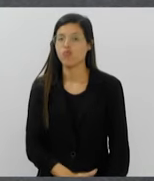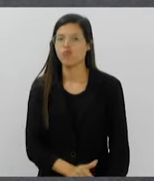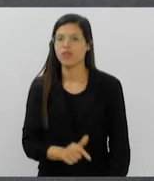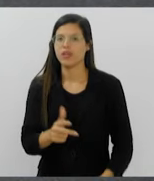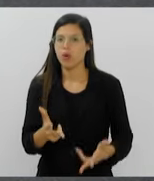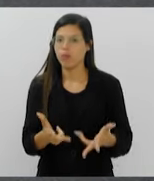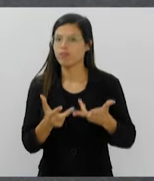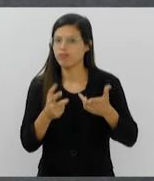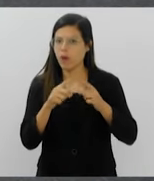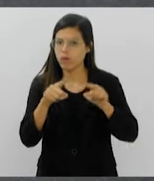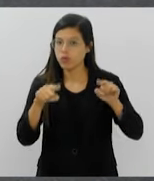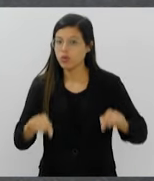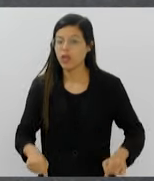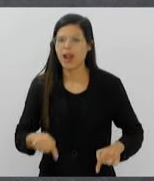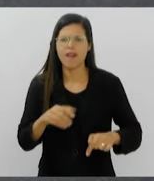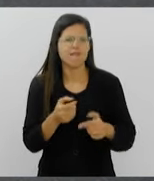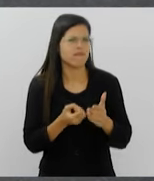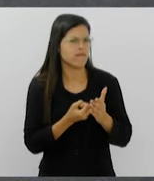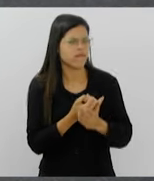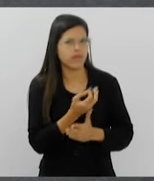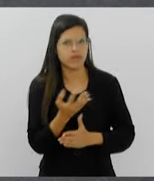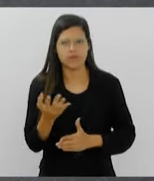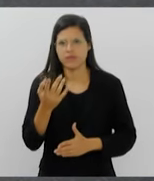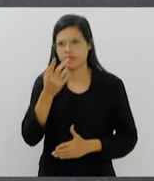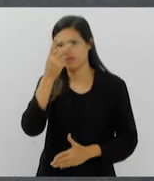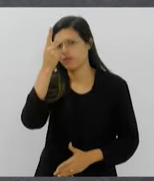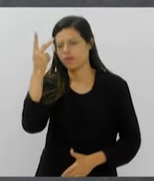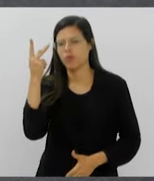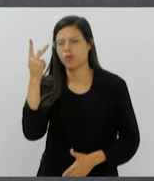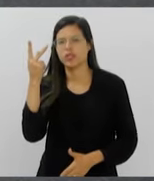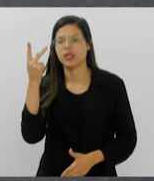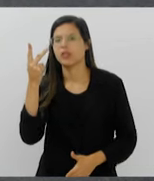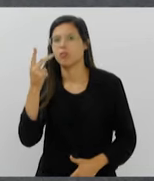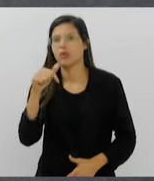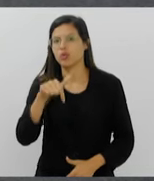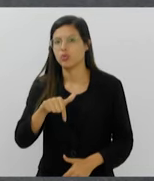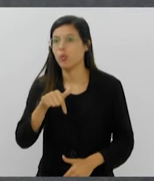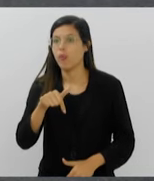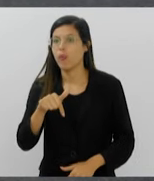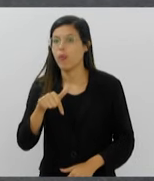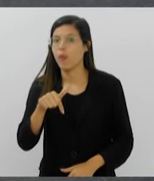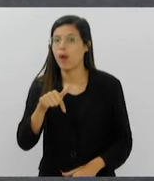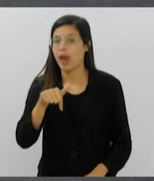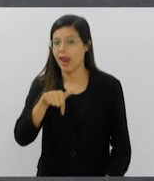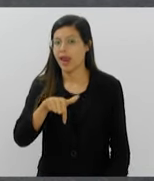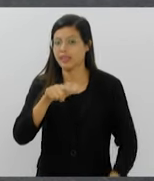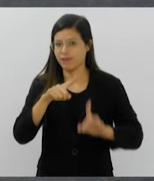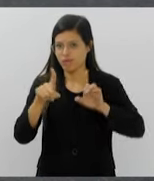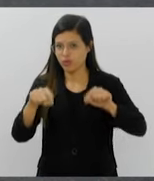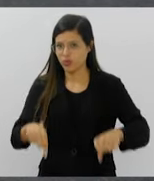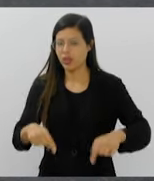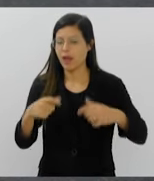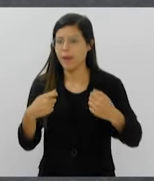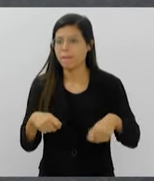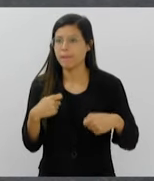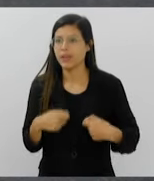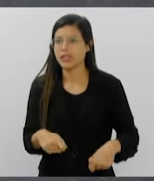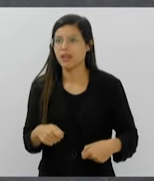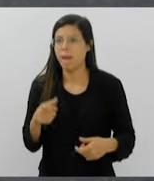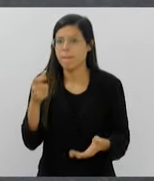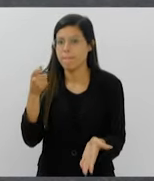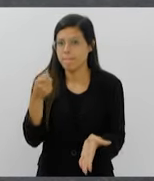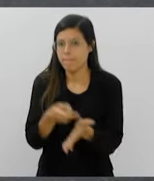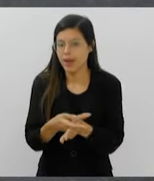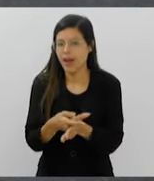de uma centena de pessoas que estavam ali agonizando, ela exigia, para a liberação do carro, o pagamento